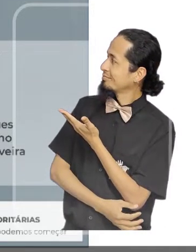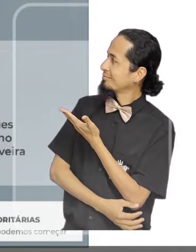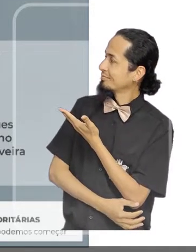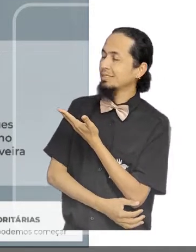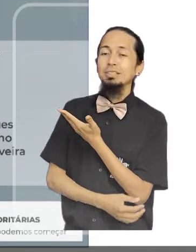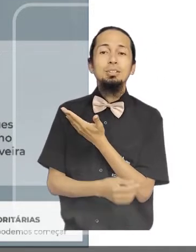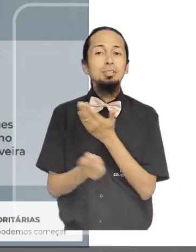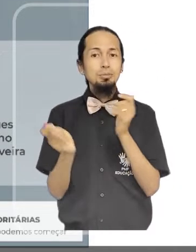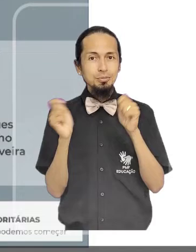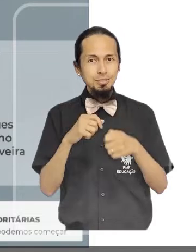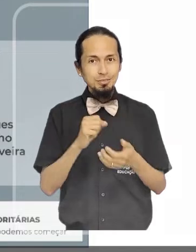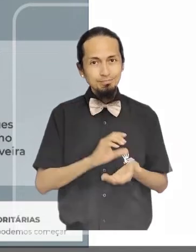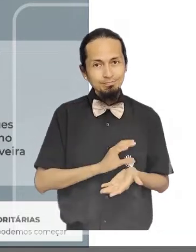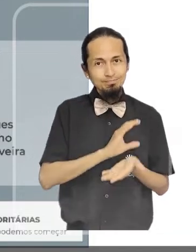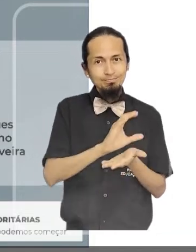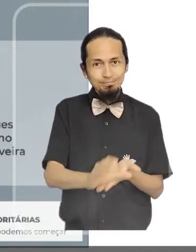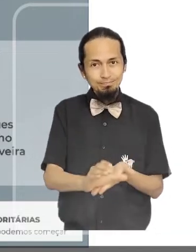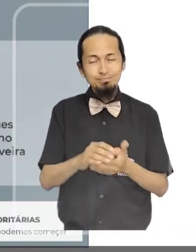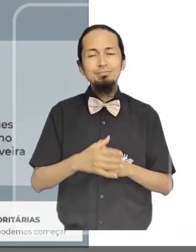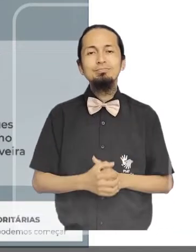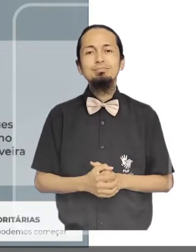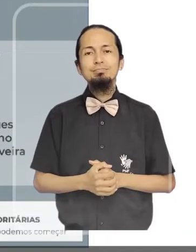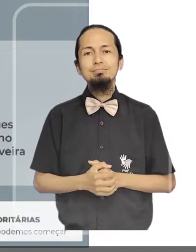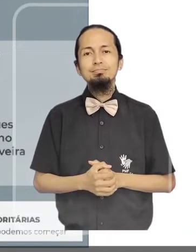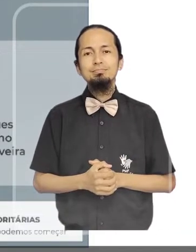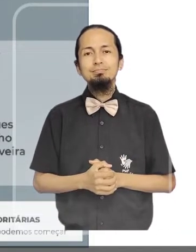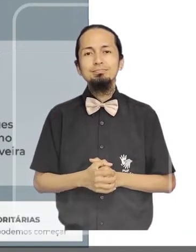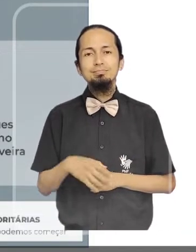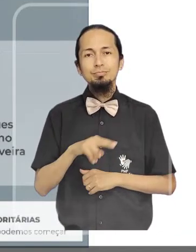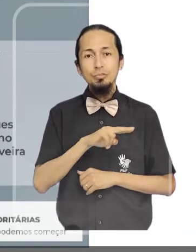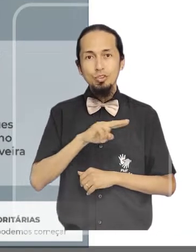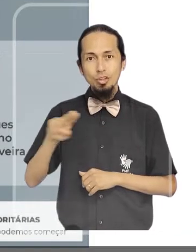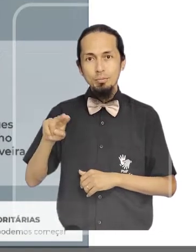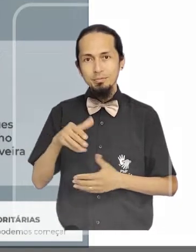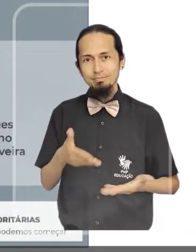com potencial para receber incentivos: